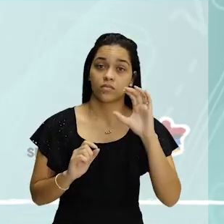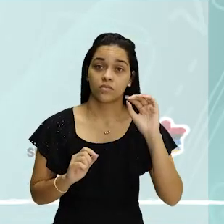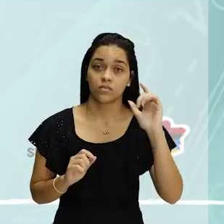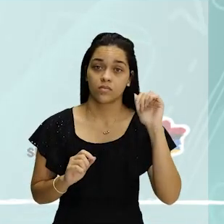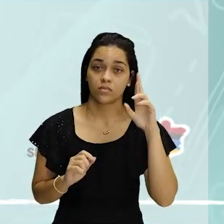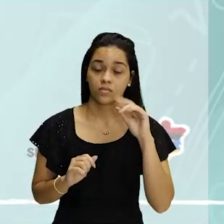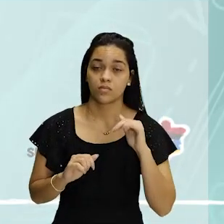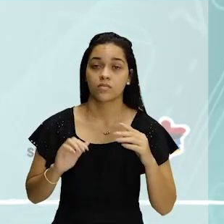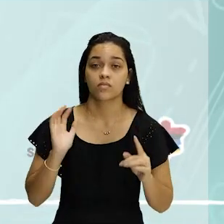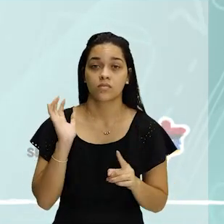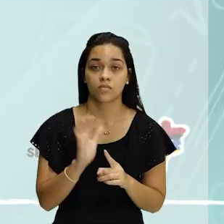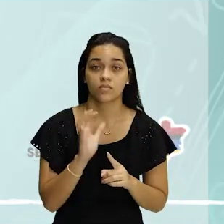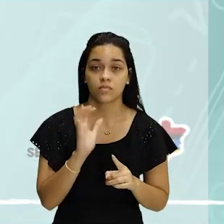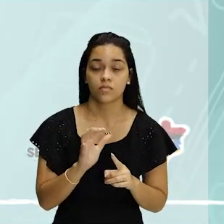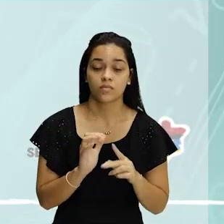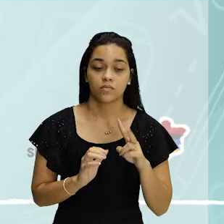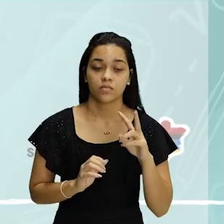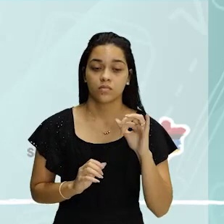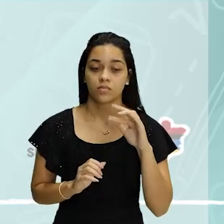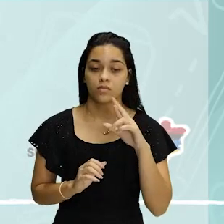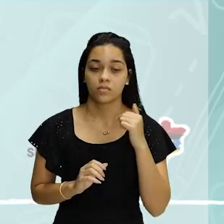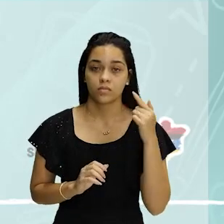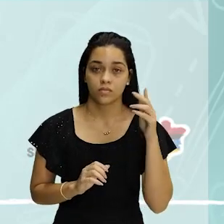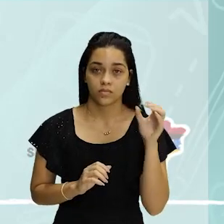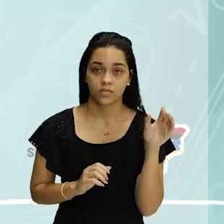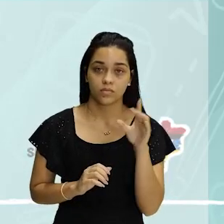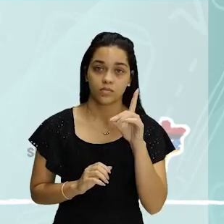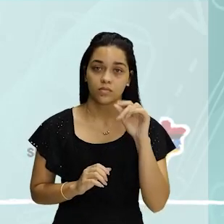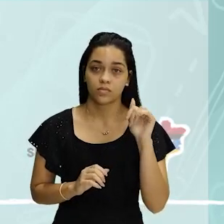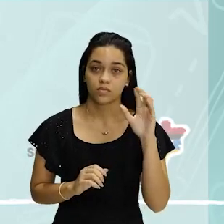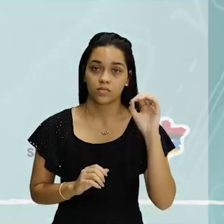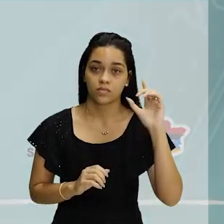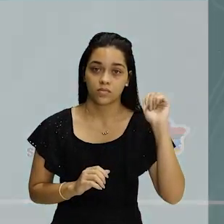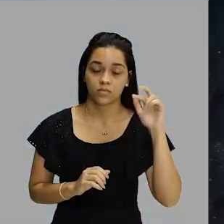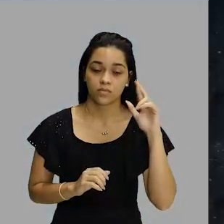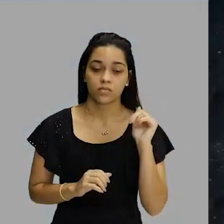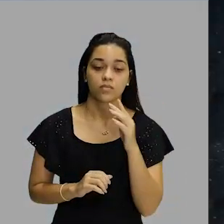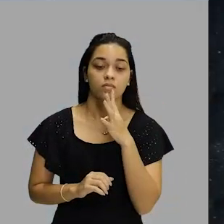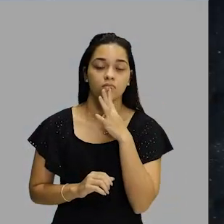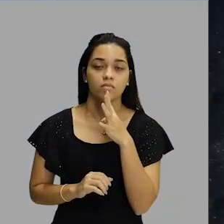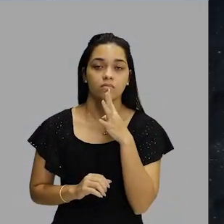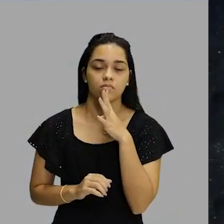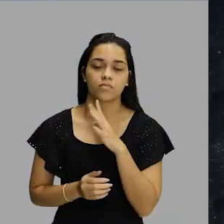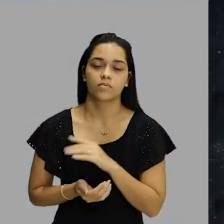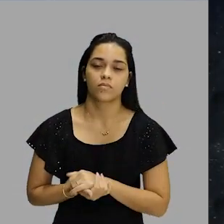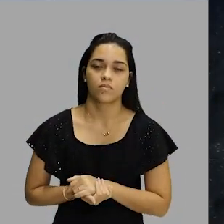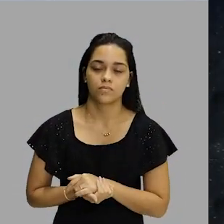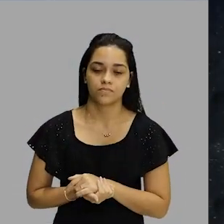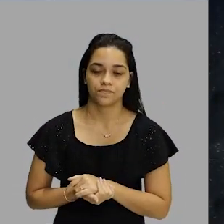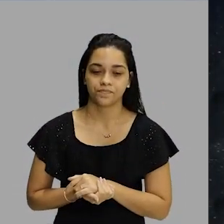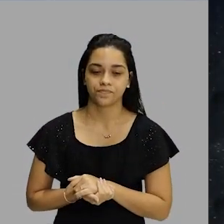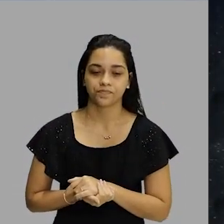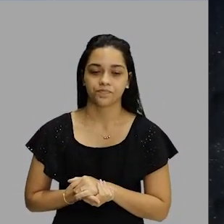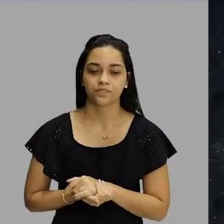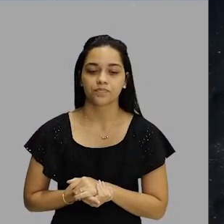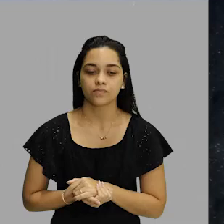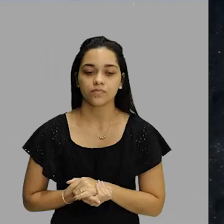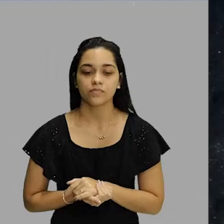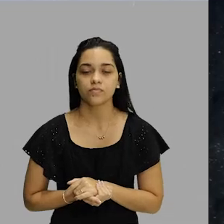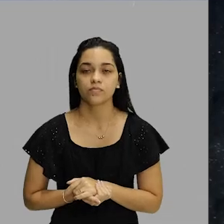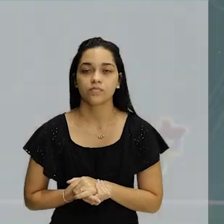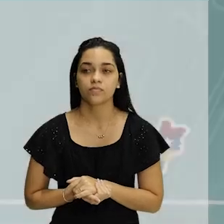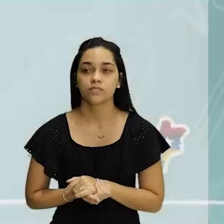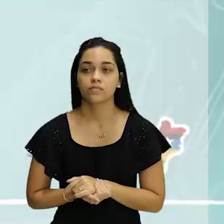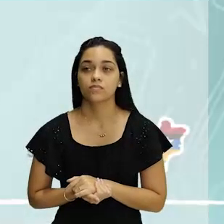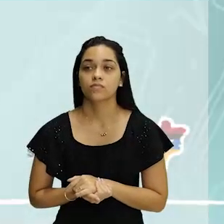que é provocada pelo vibrião da cólera, ok? Que é conhecido como Vibrio cholerae.